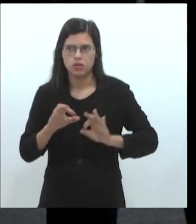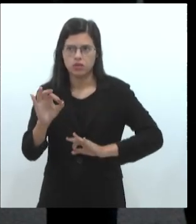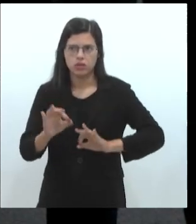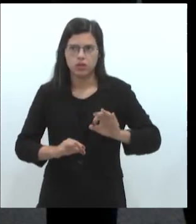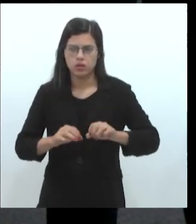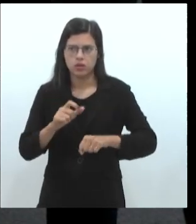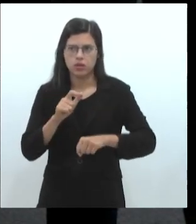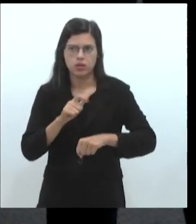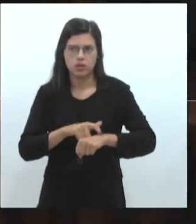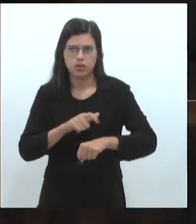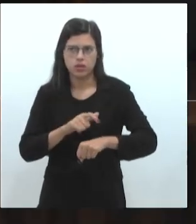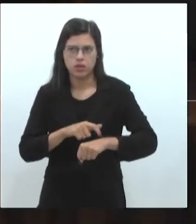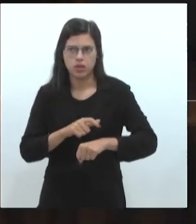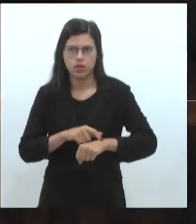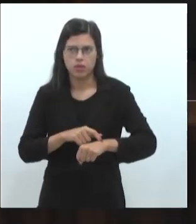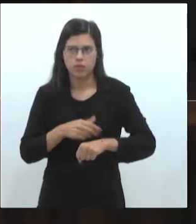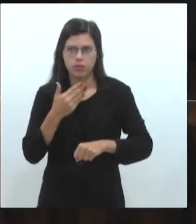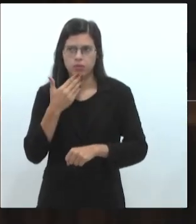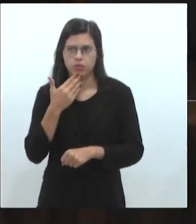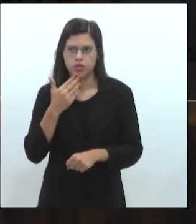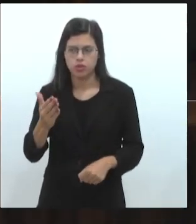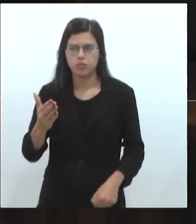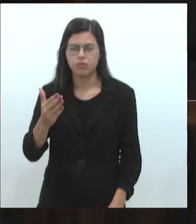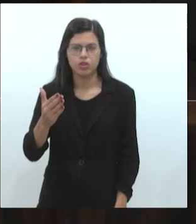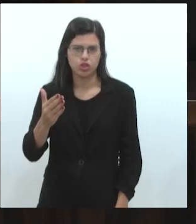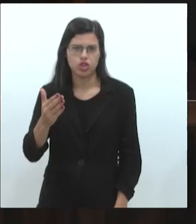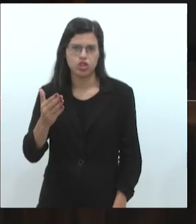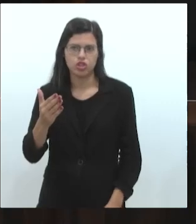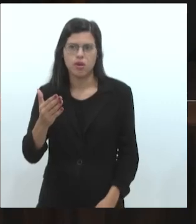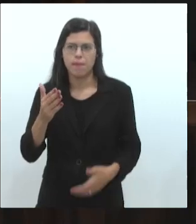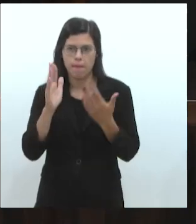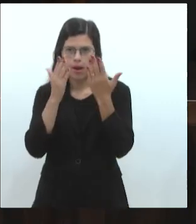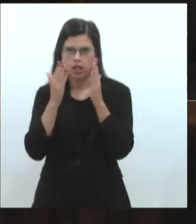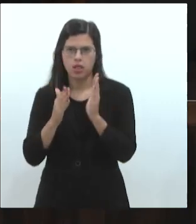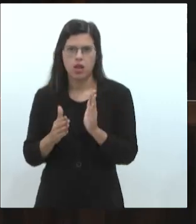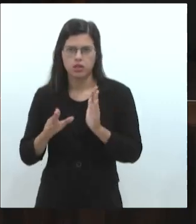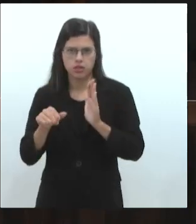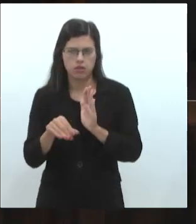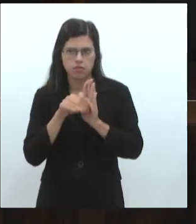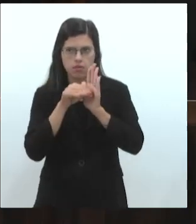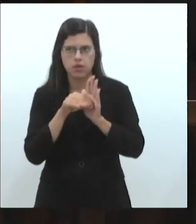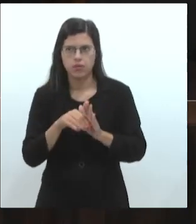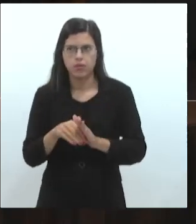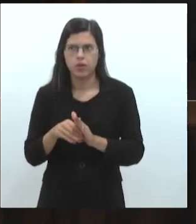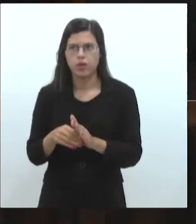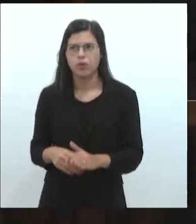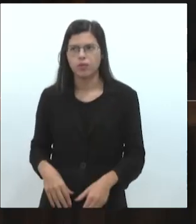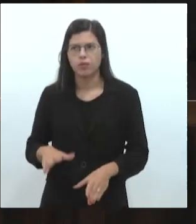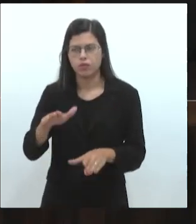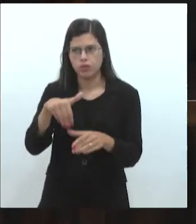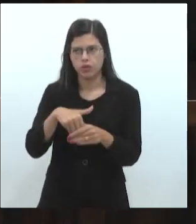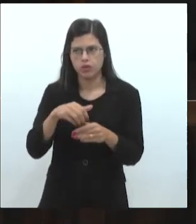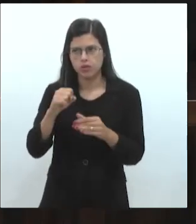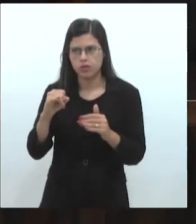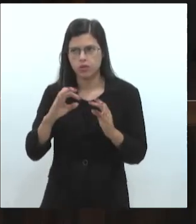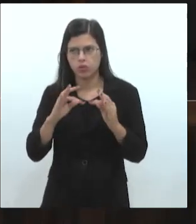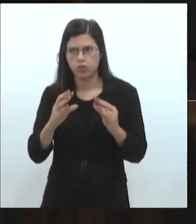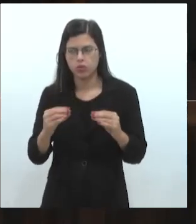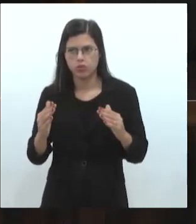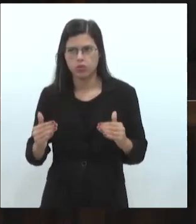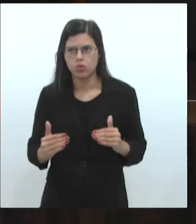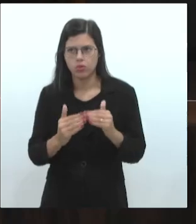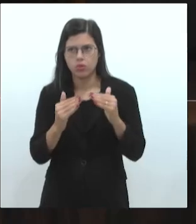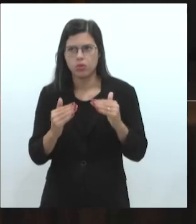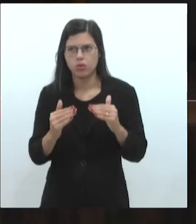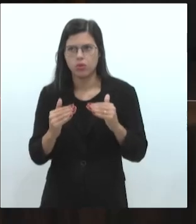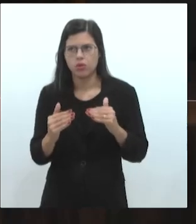destacar? Vou submeter aqui ao parlamento. Se todos os senhores e senhoras concordarem, a gente